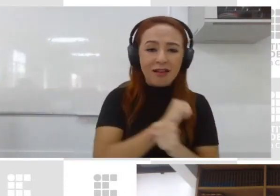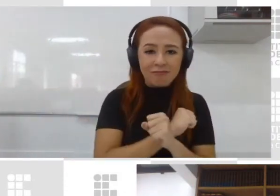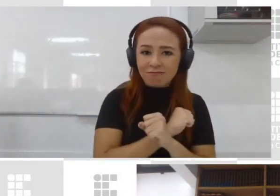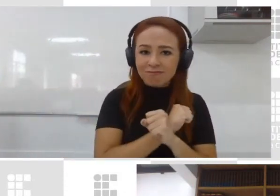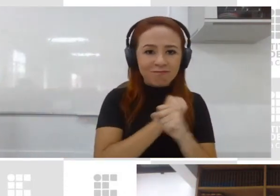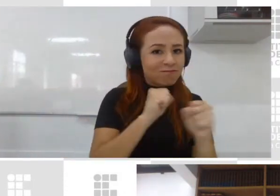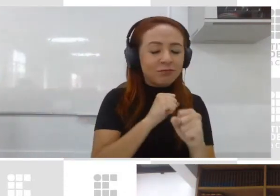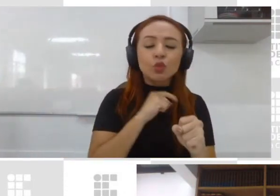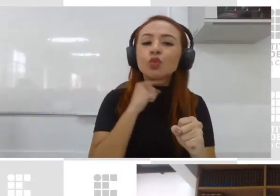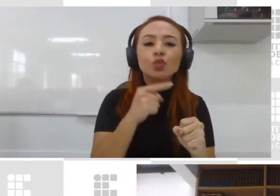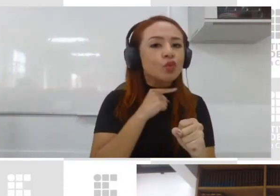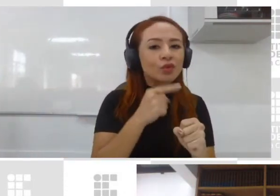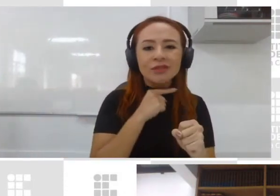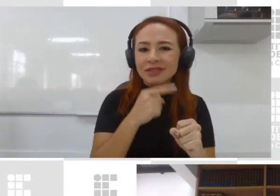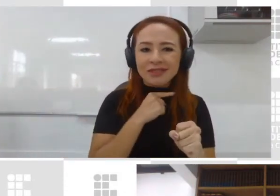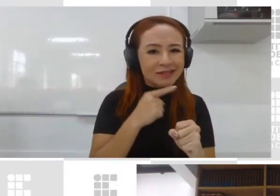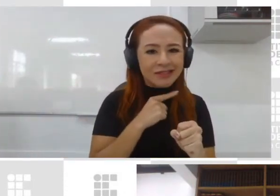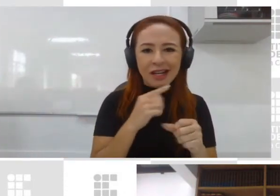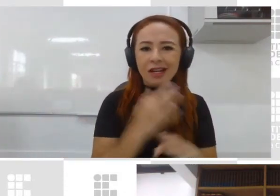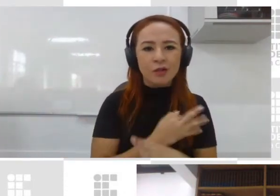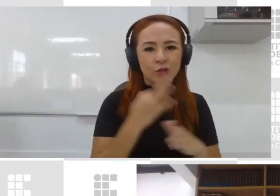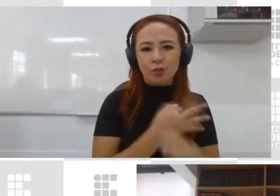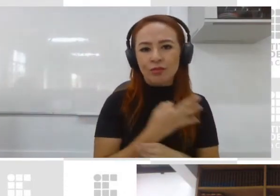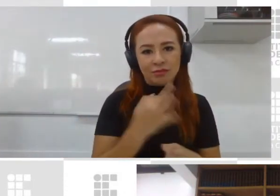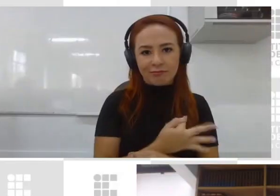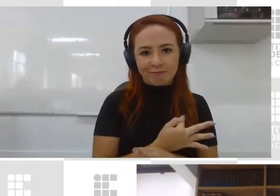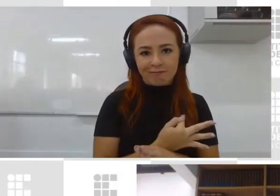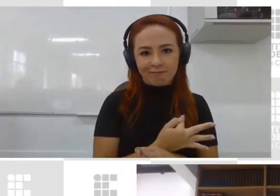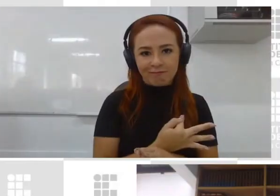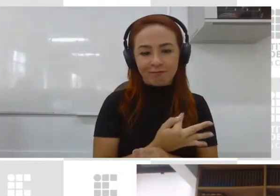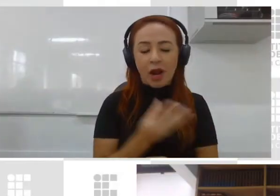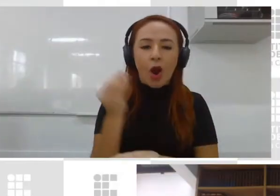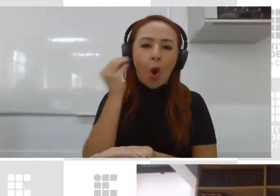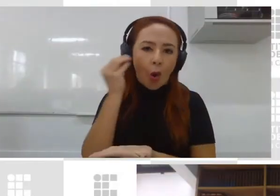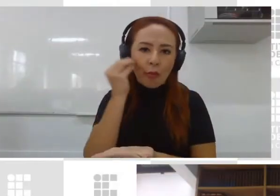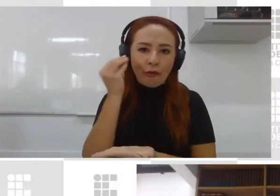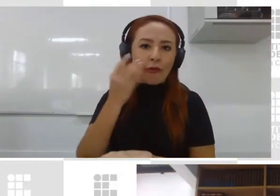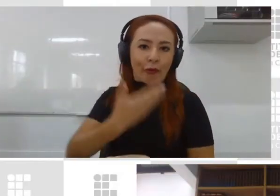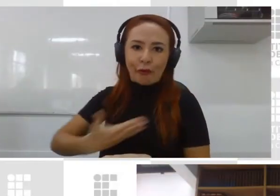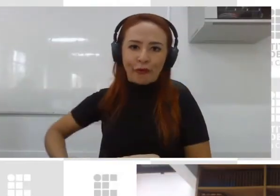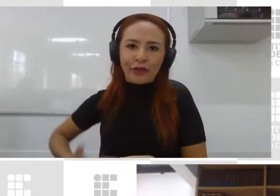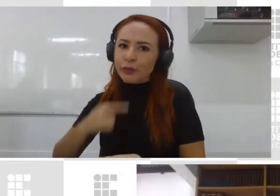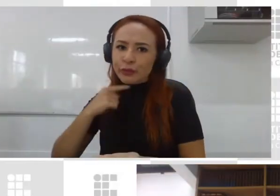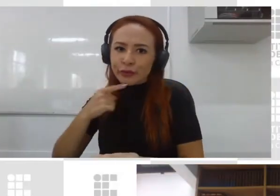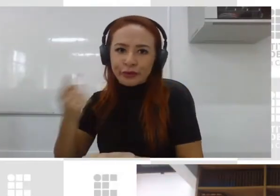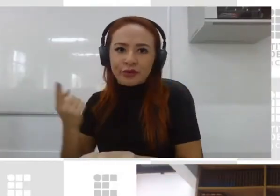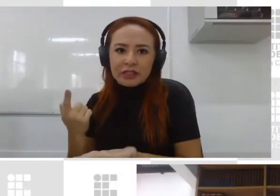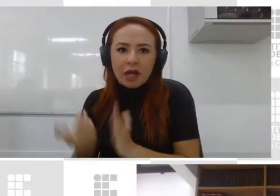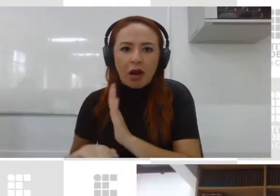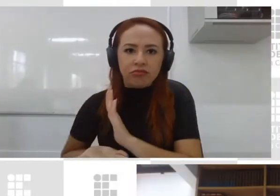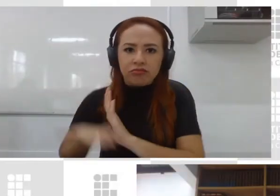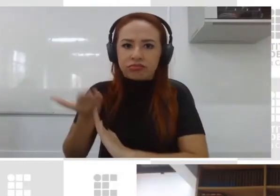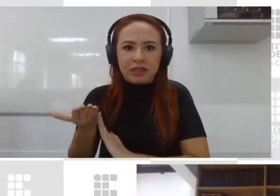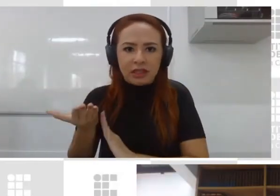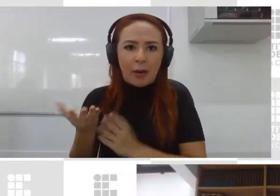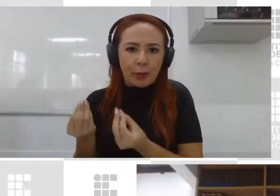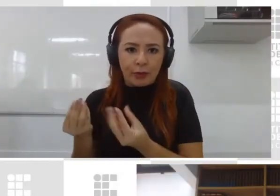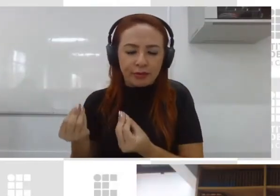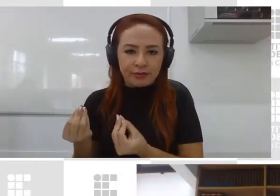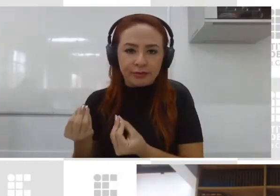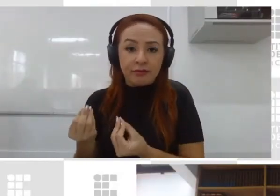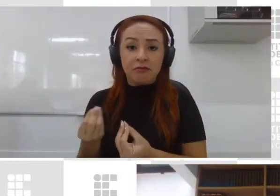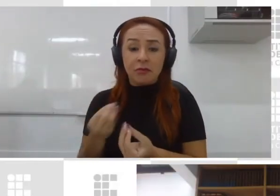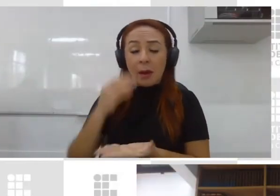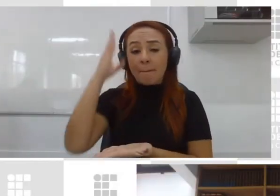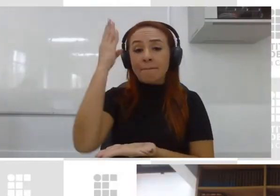Então, é claro que os governos não vão fazer isso. Pegue o caso do Brasil, por exemplo. Grande parte da contabilidade nacional do